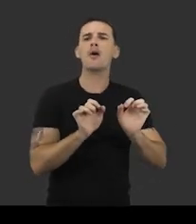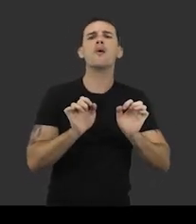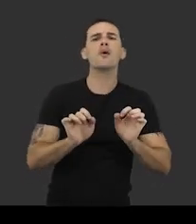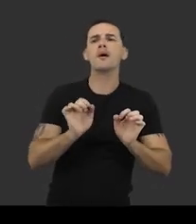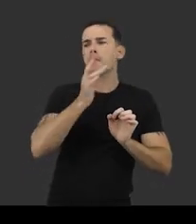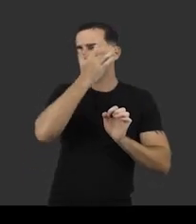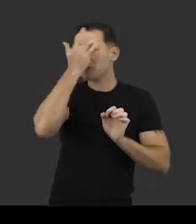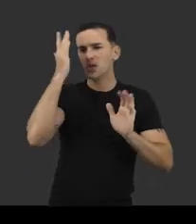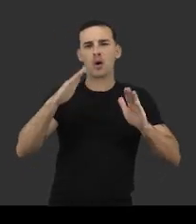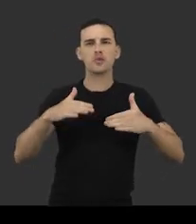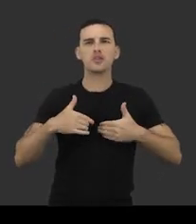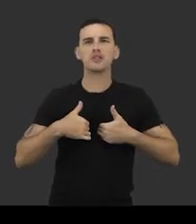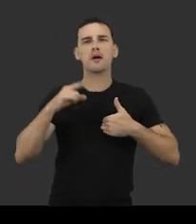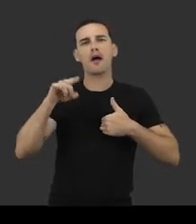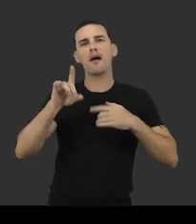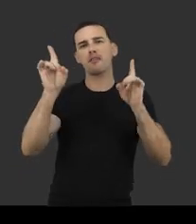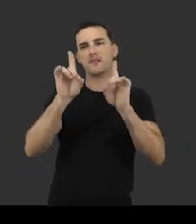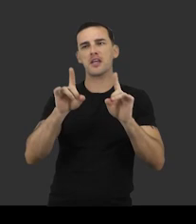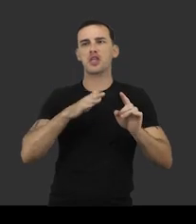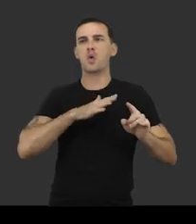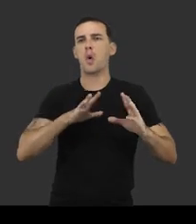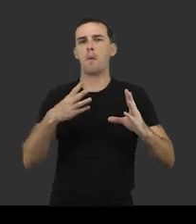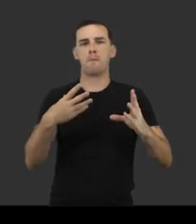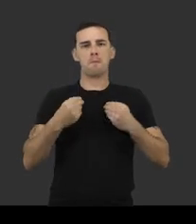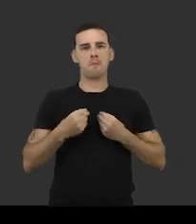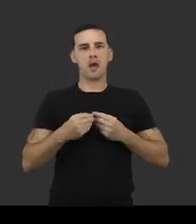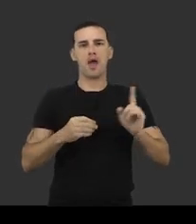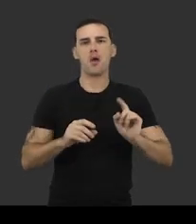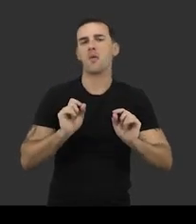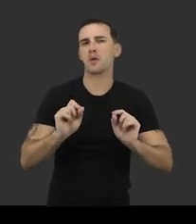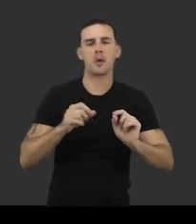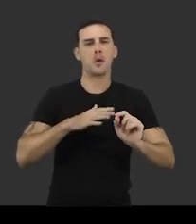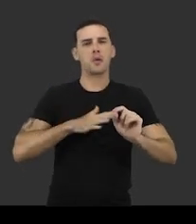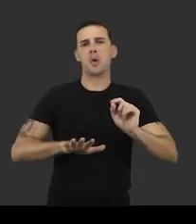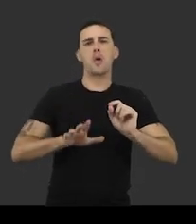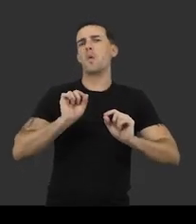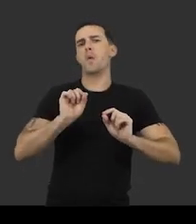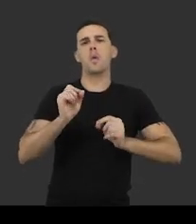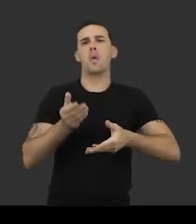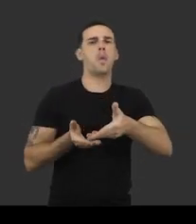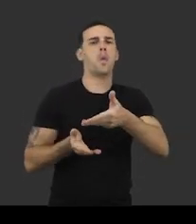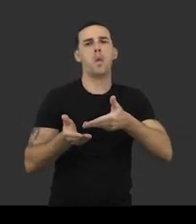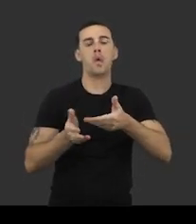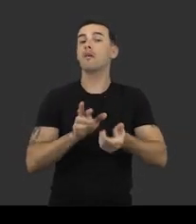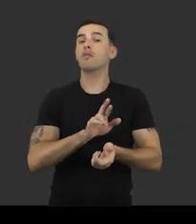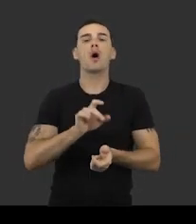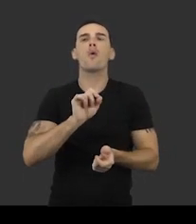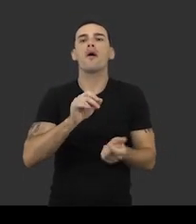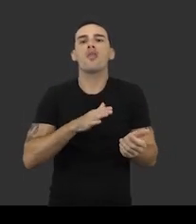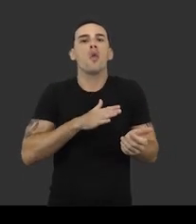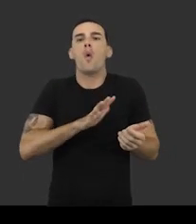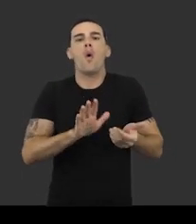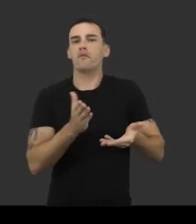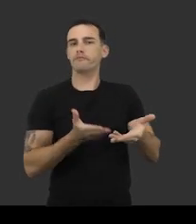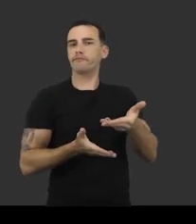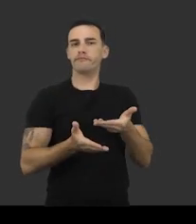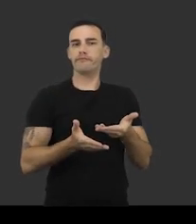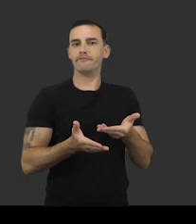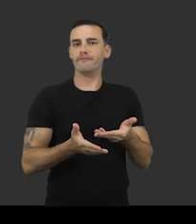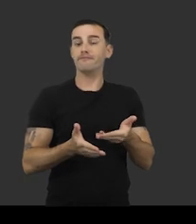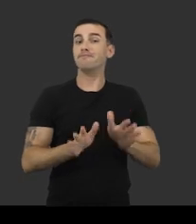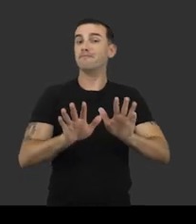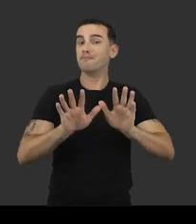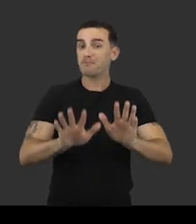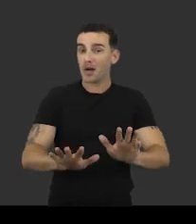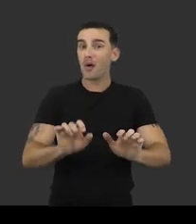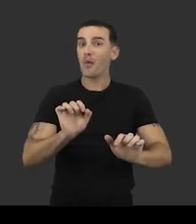autismo apresentam deficiência, não gosta que toque nelas, não gosta de relacionamento, não é que elas não gostam de relacionamento, é que